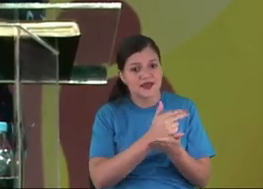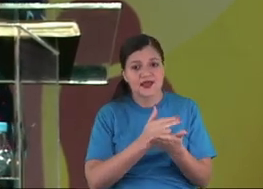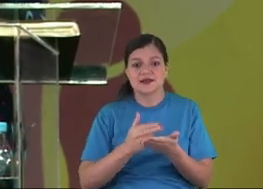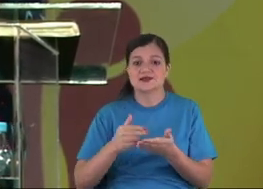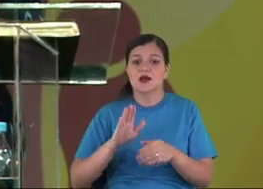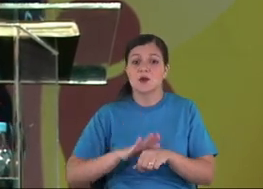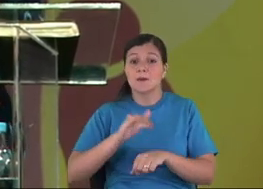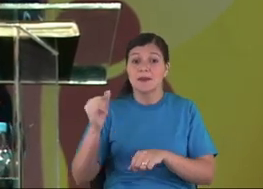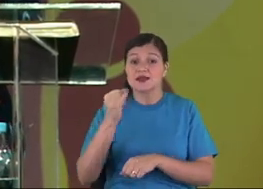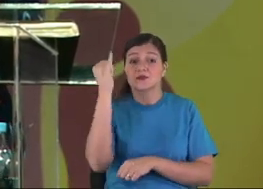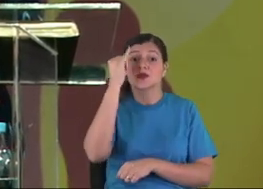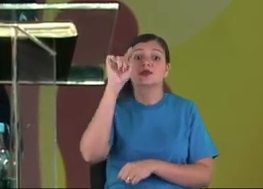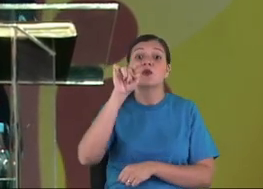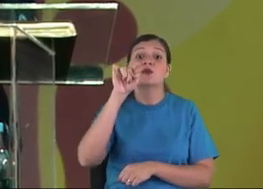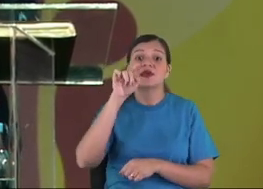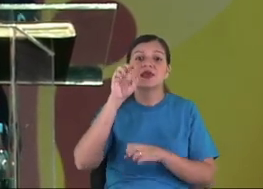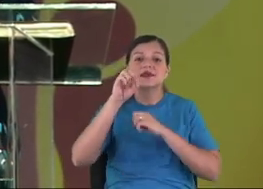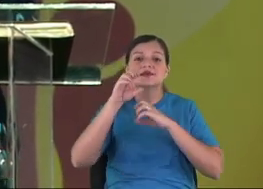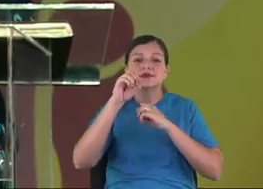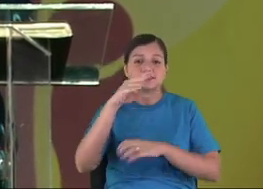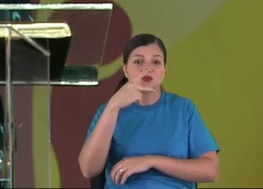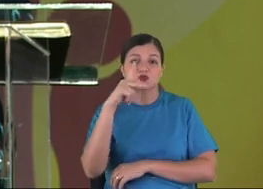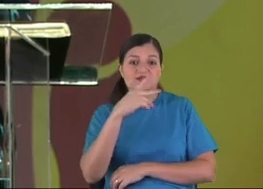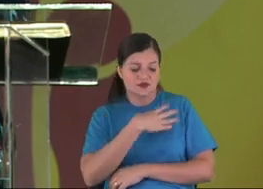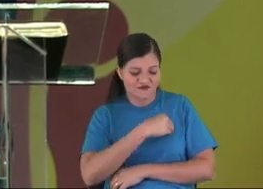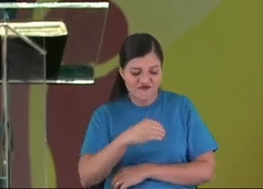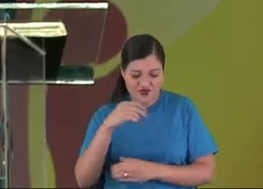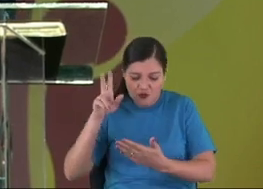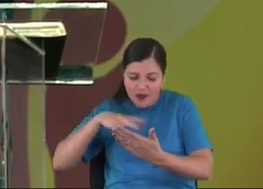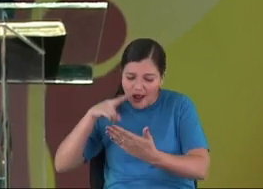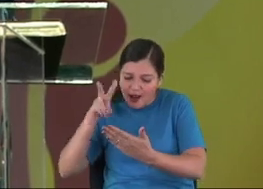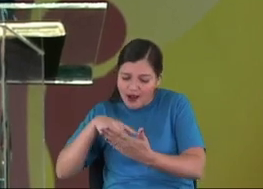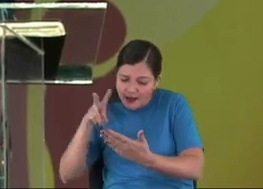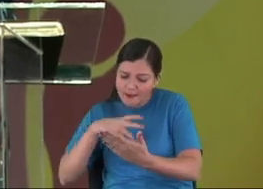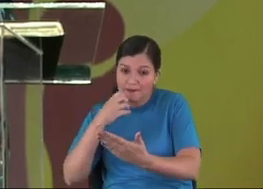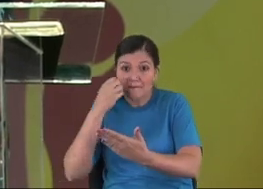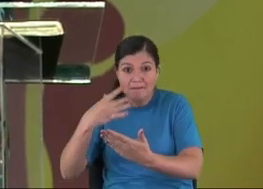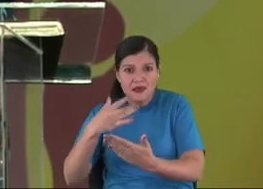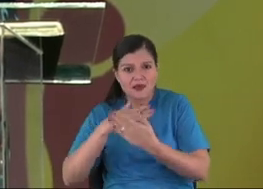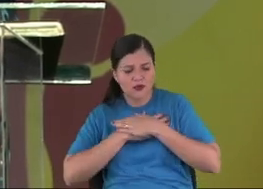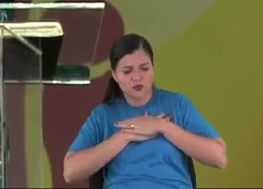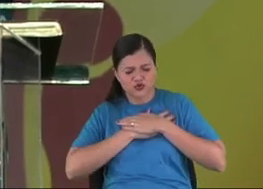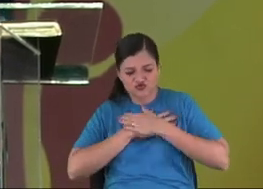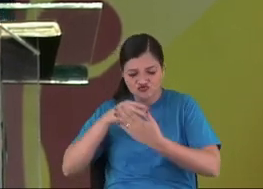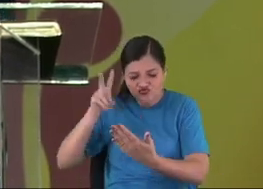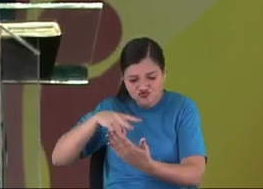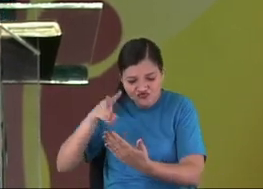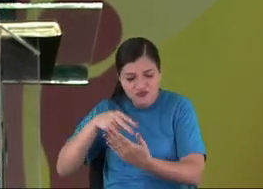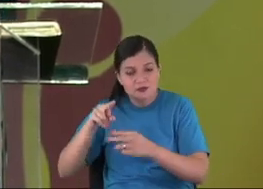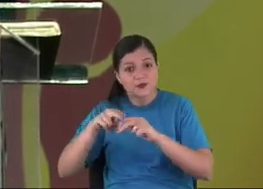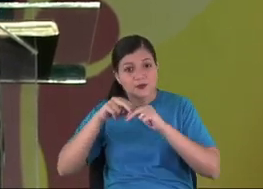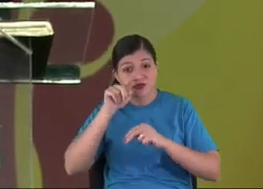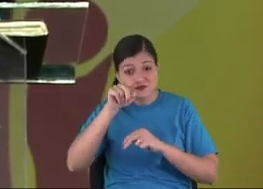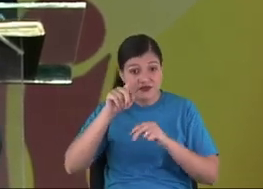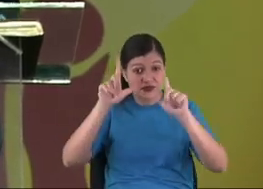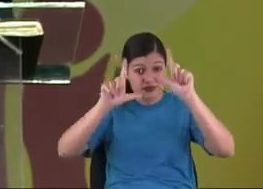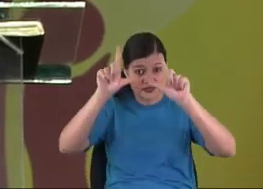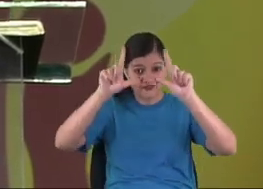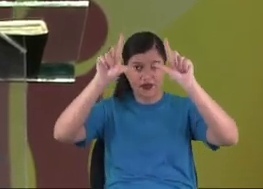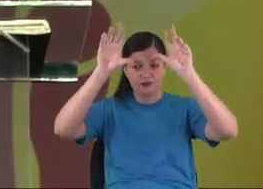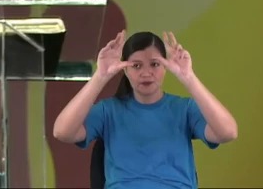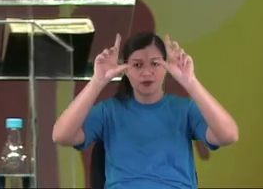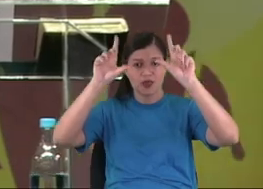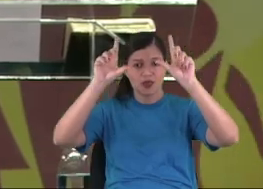principal é leitura. Ensine o seu filho a ler bem, a gostar de leitura. E para isso você tem que desligar um pouco a TV. Porque